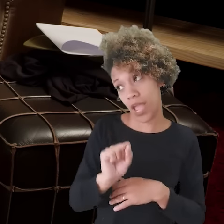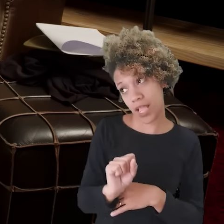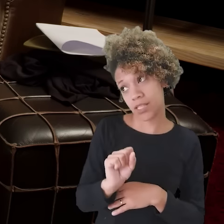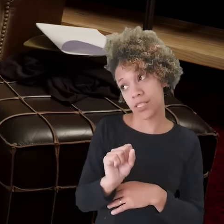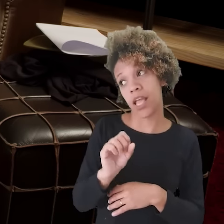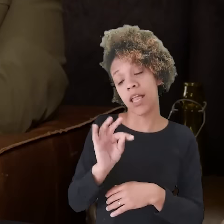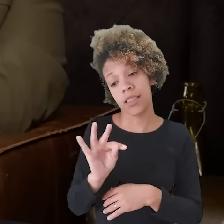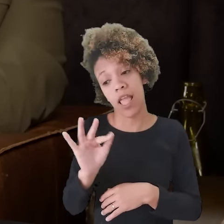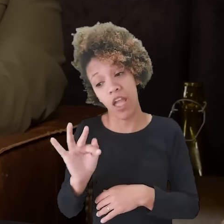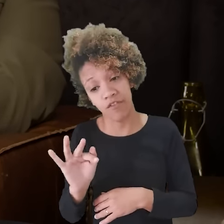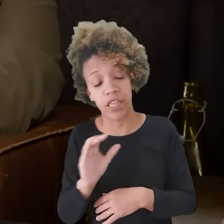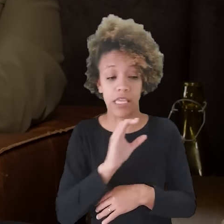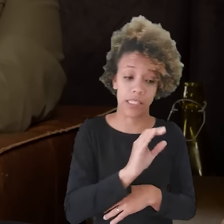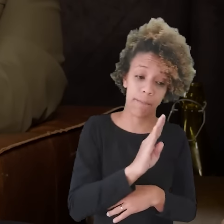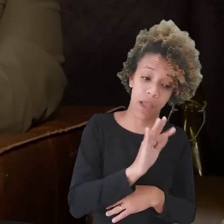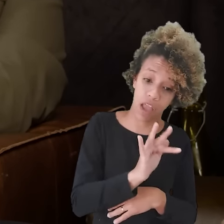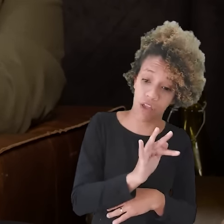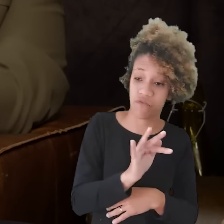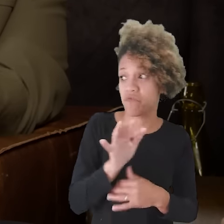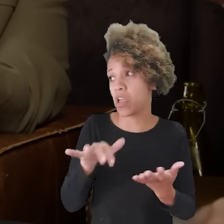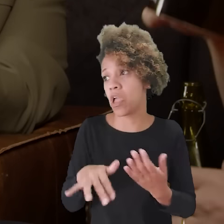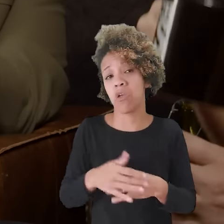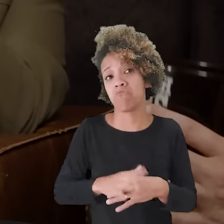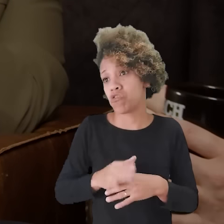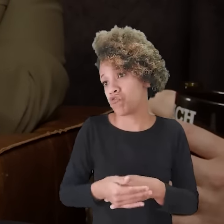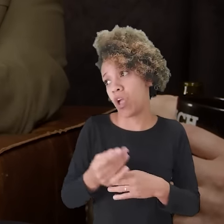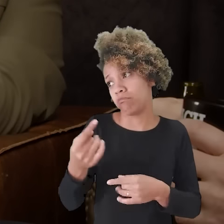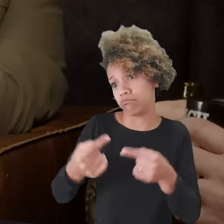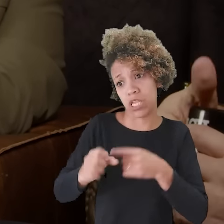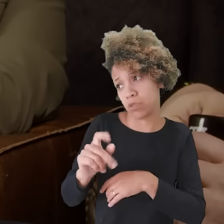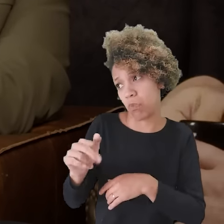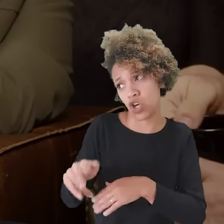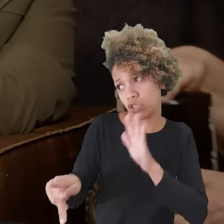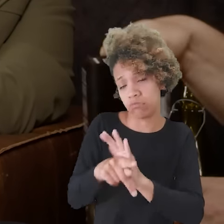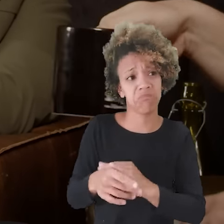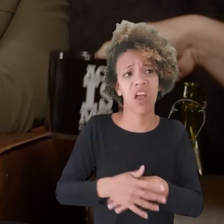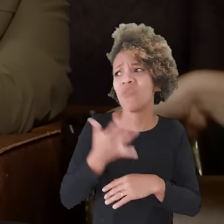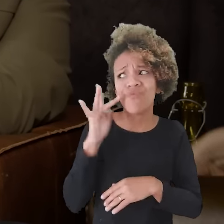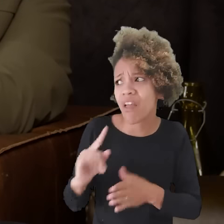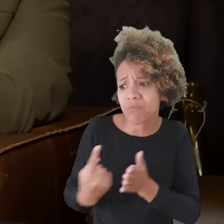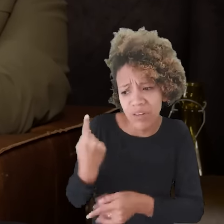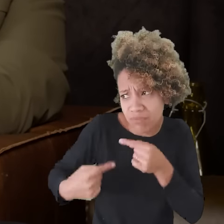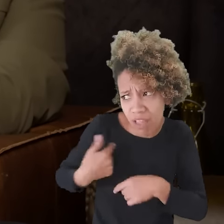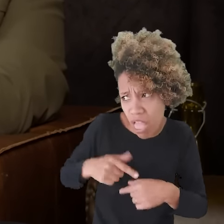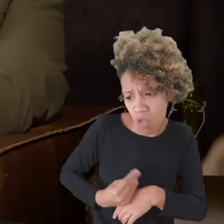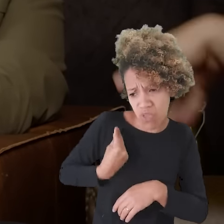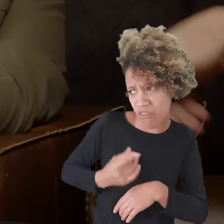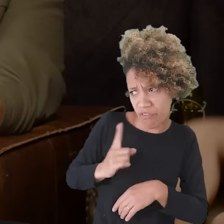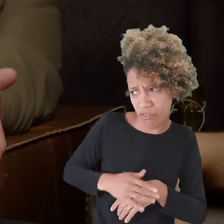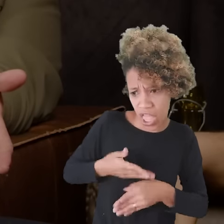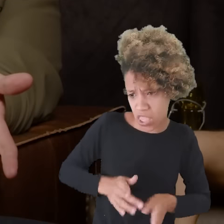o STF e a CBF falaram que era do esporte ele não tava nem vivo não é uma discussão minha eu não sei nem porque pergunta isso sempre quando